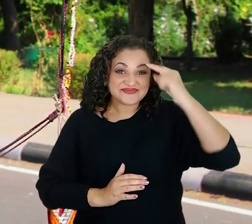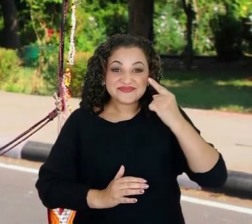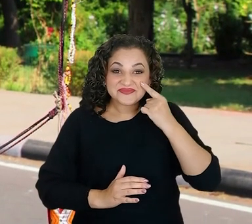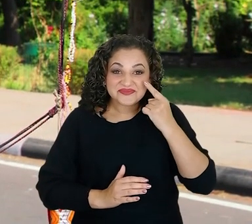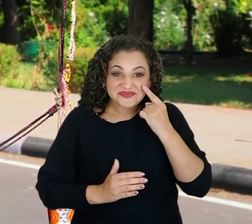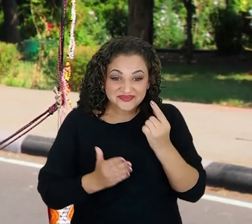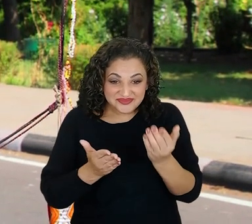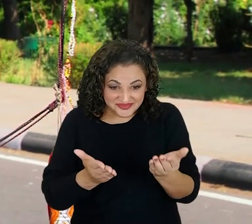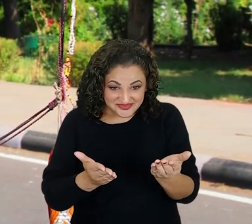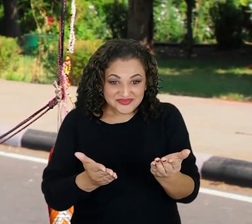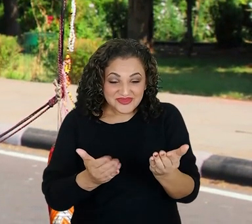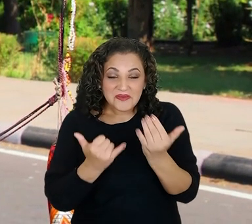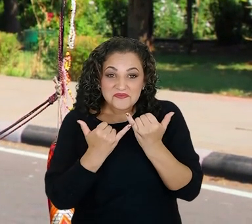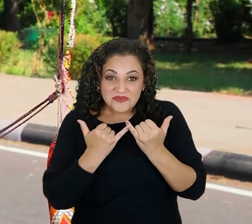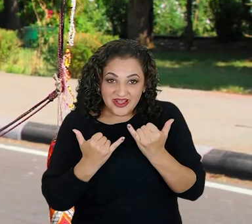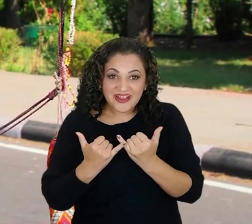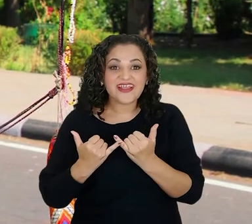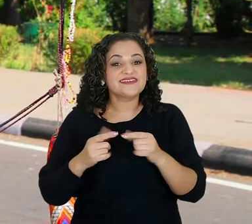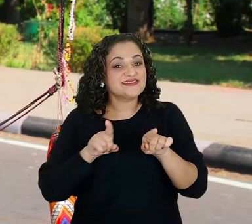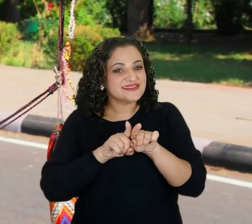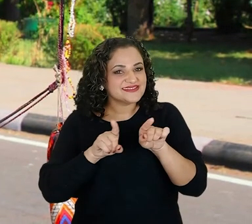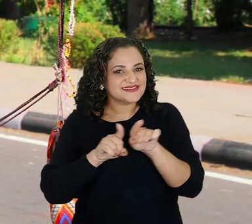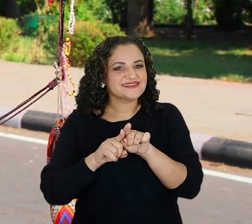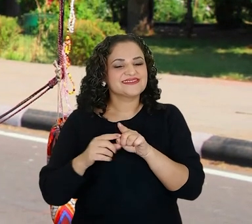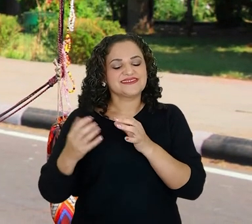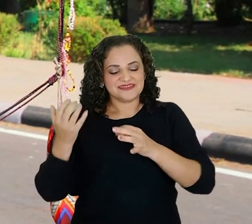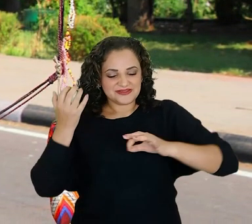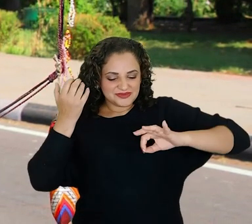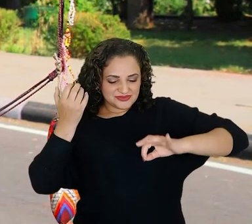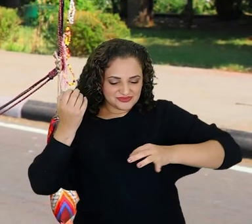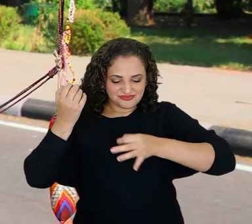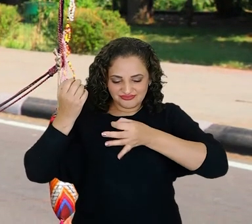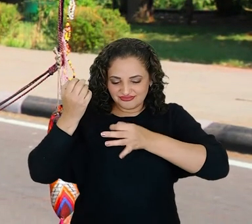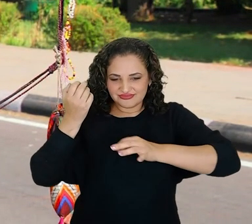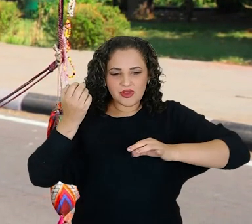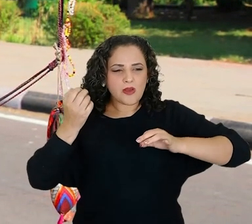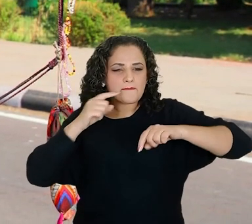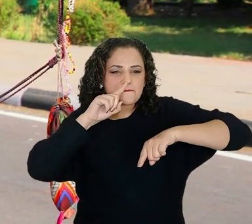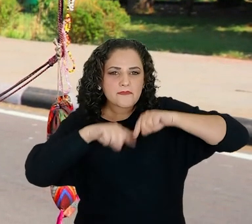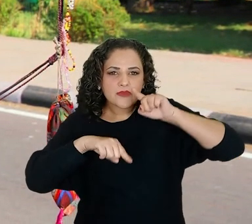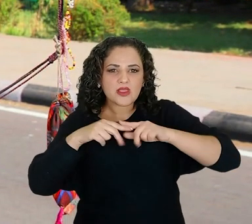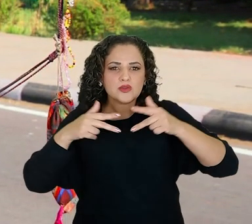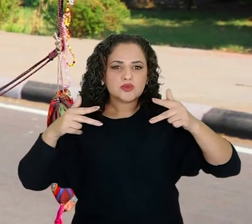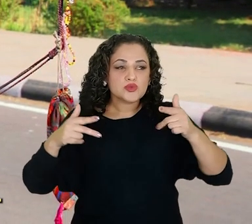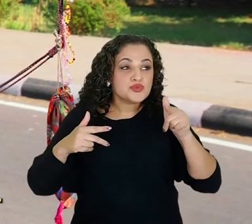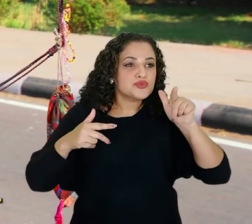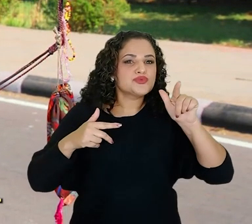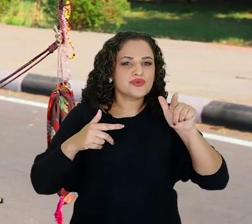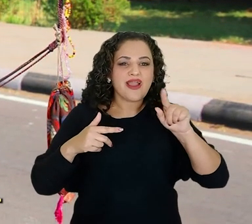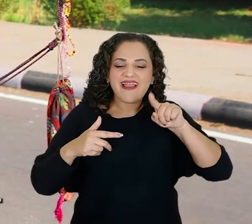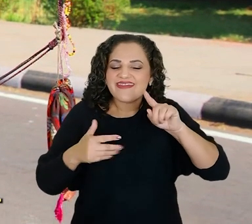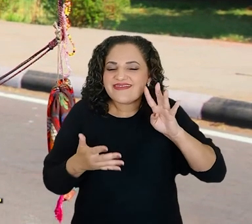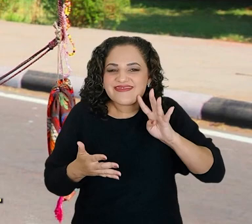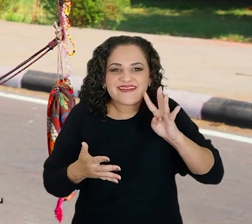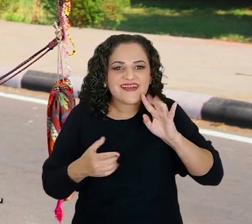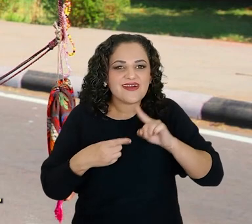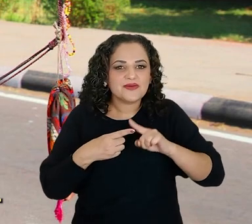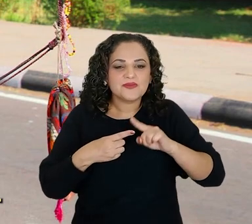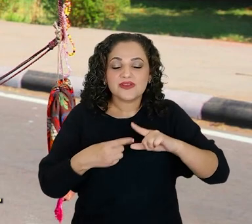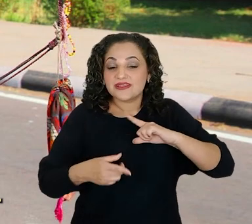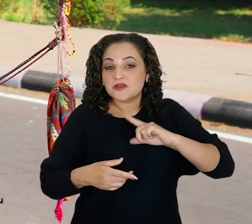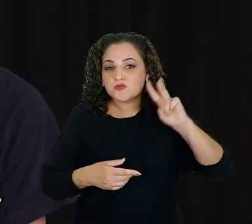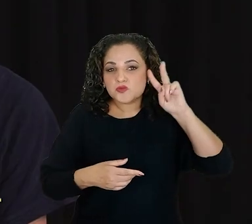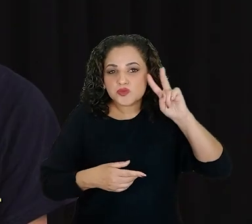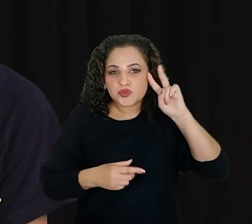que também se assemelha muito a violino com outros materiais encontrados no local e esse é um instrumento bem legal com aquele tem uma história